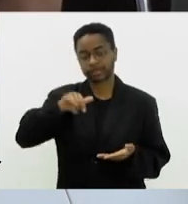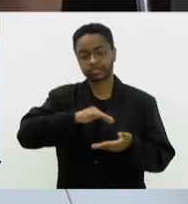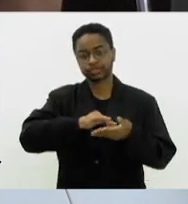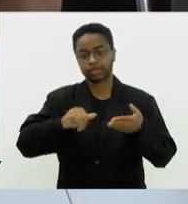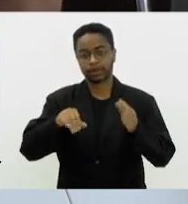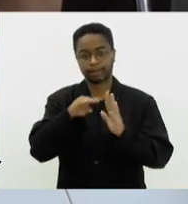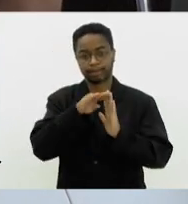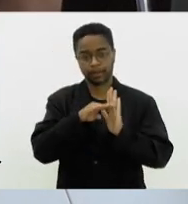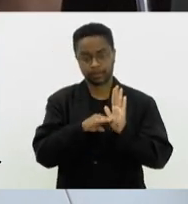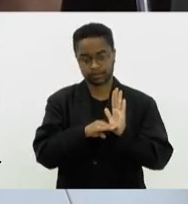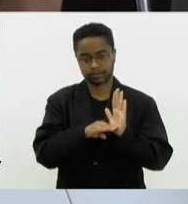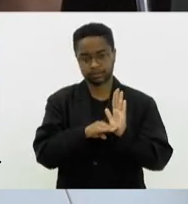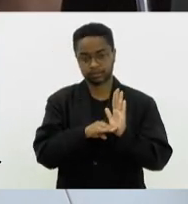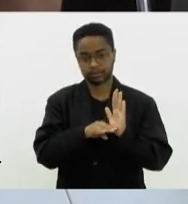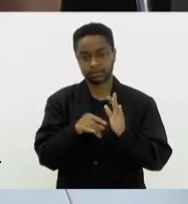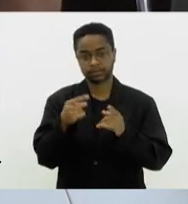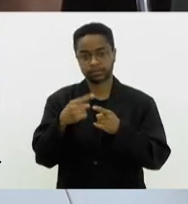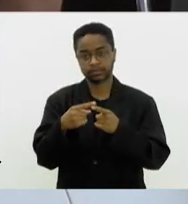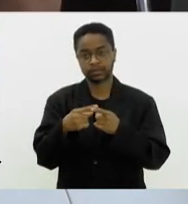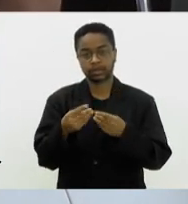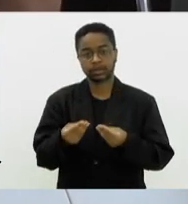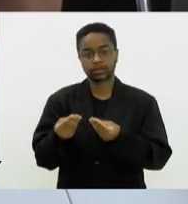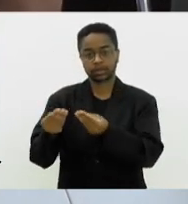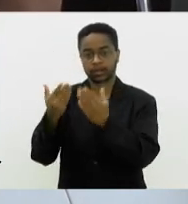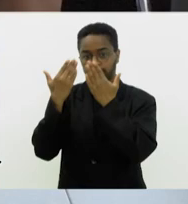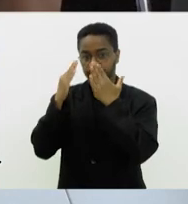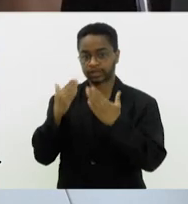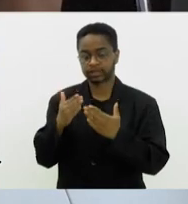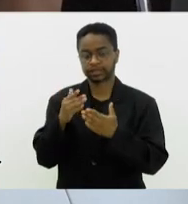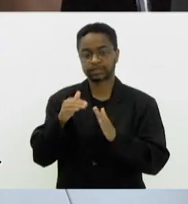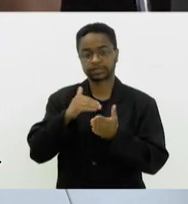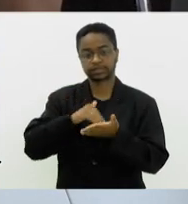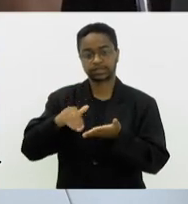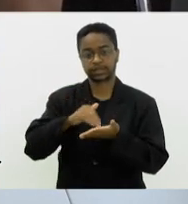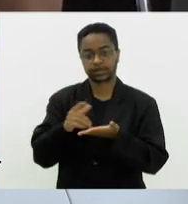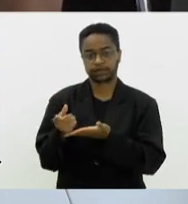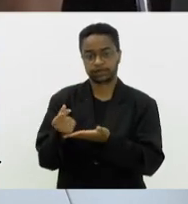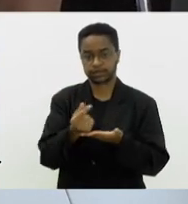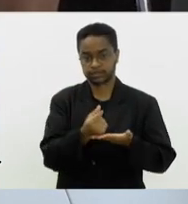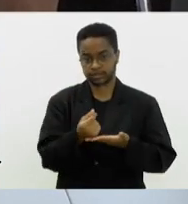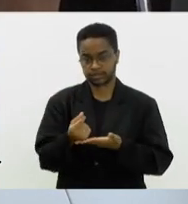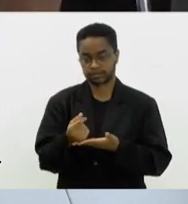pauta para dar vista à Secretaria de Fazenda.